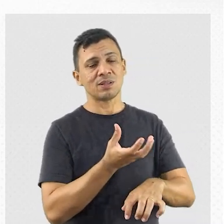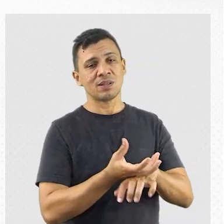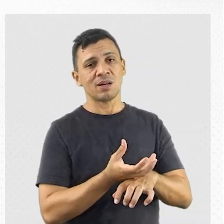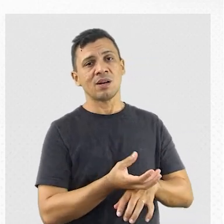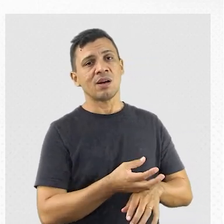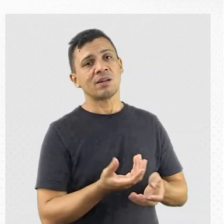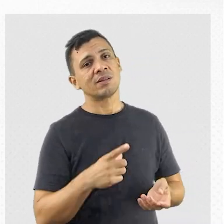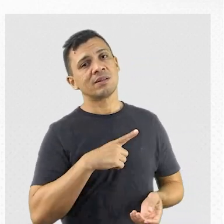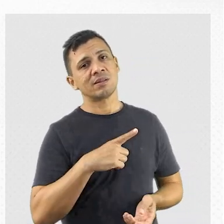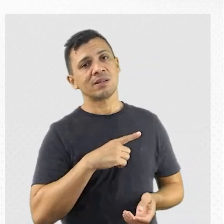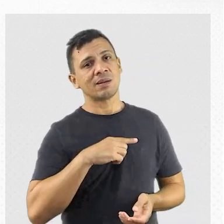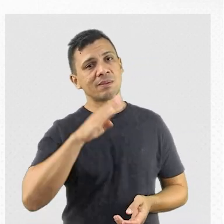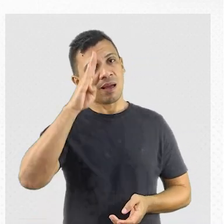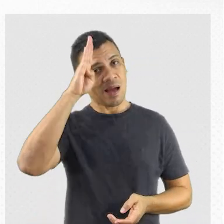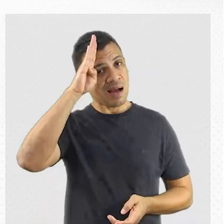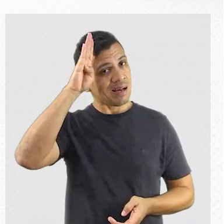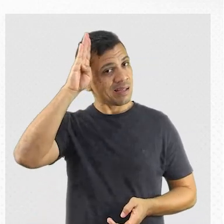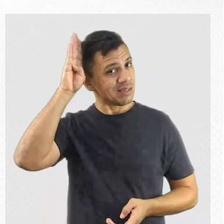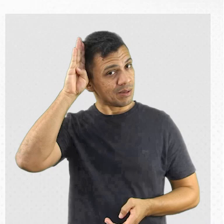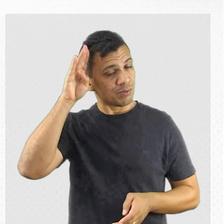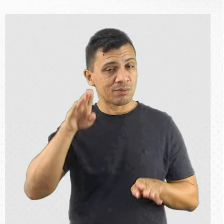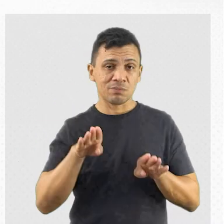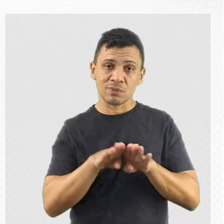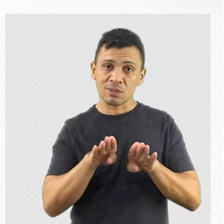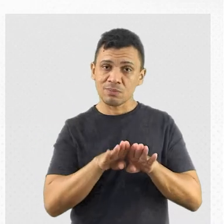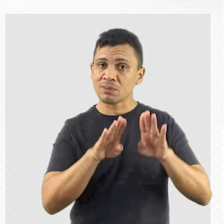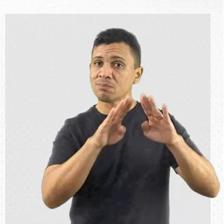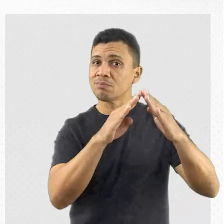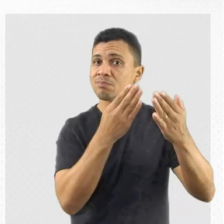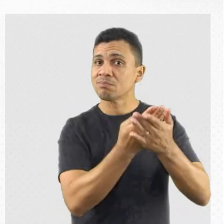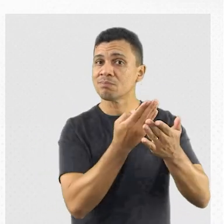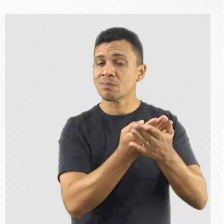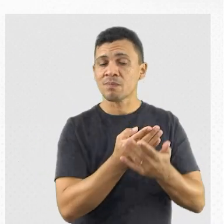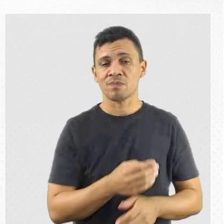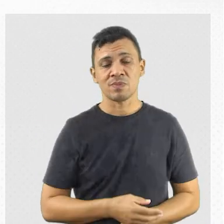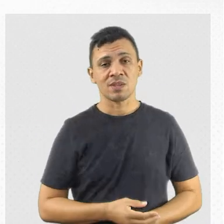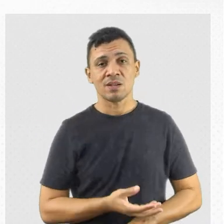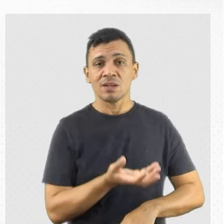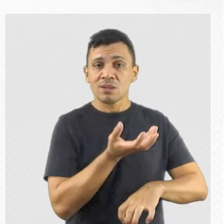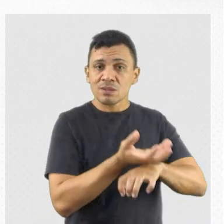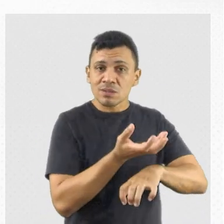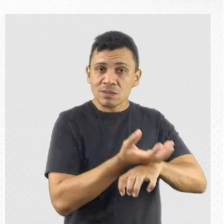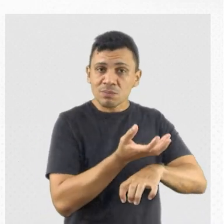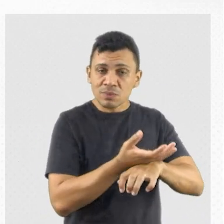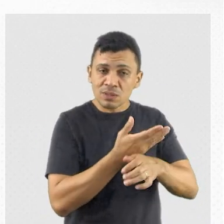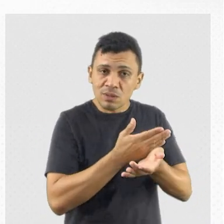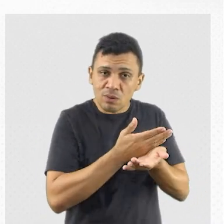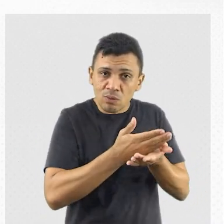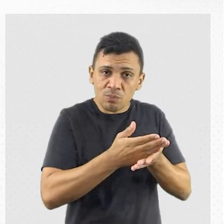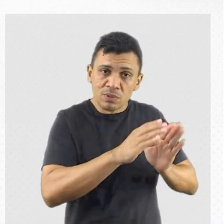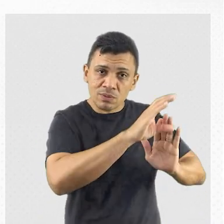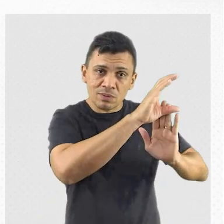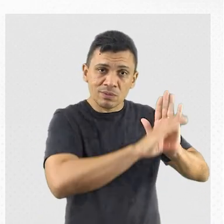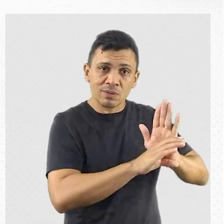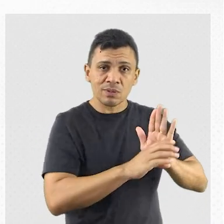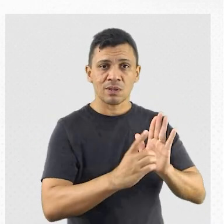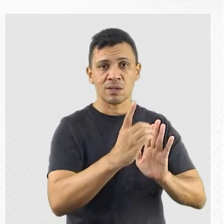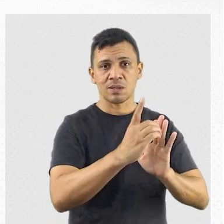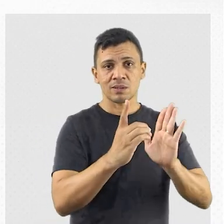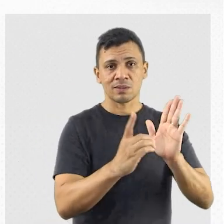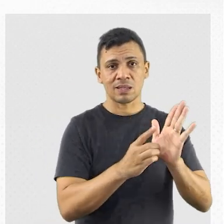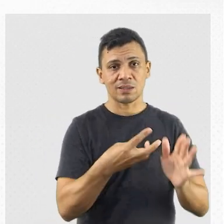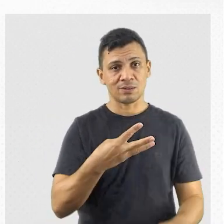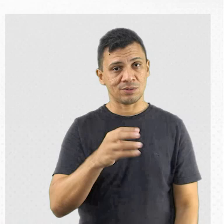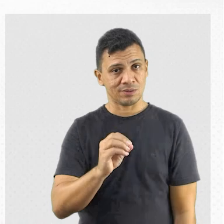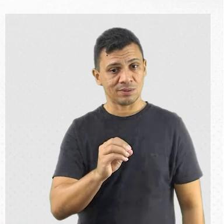teria se não essas? Então, se você se pensa de uma forma, se você tem seus comportamentos, seus pensamentos,